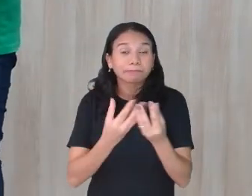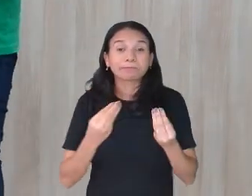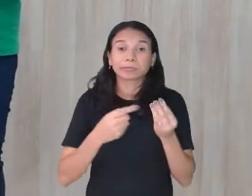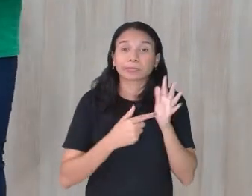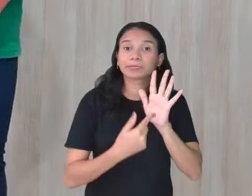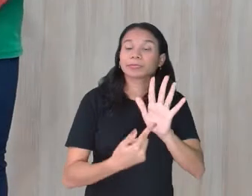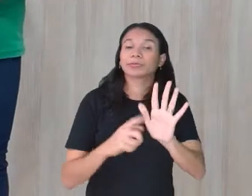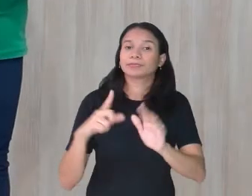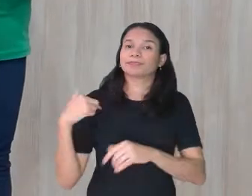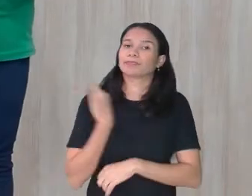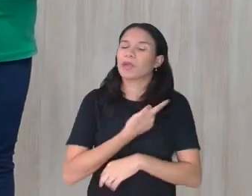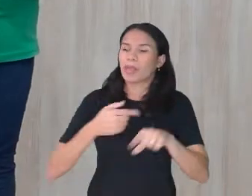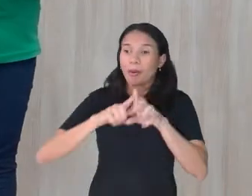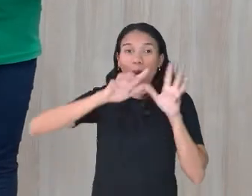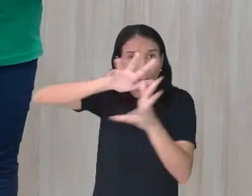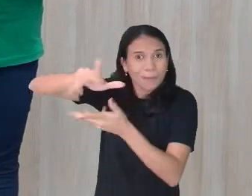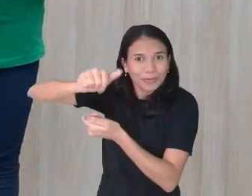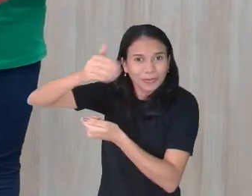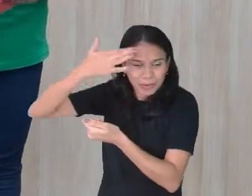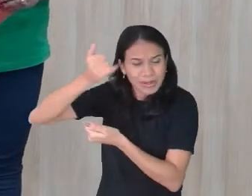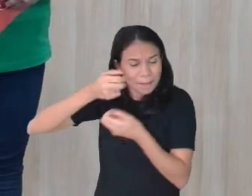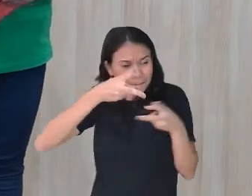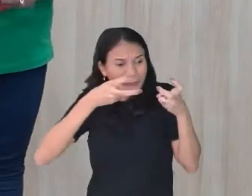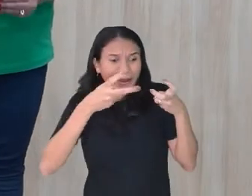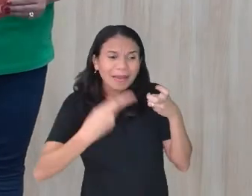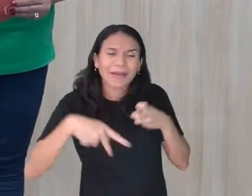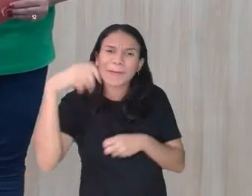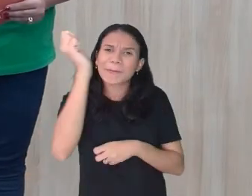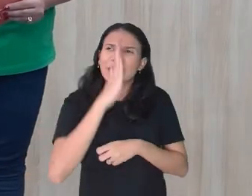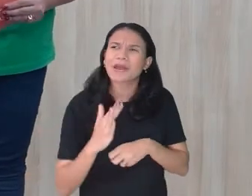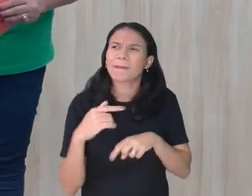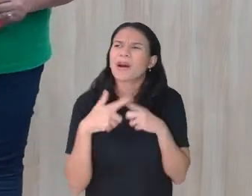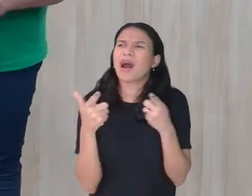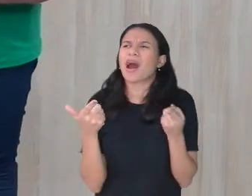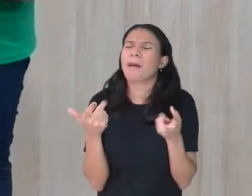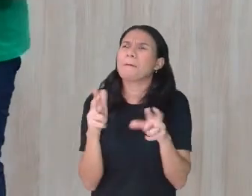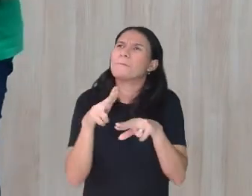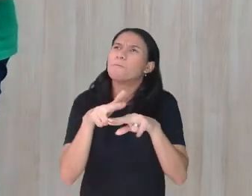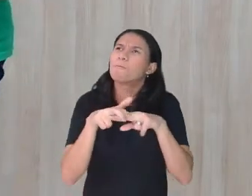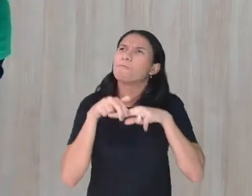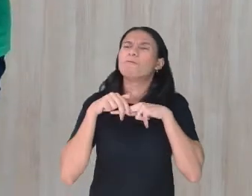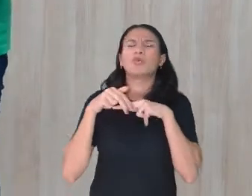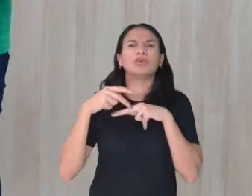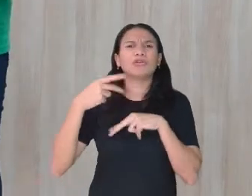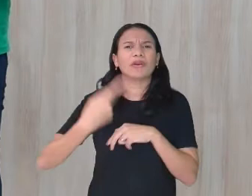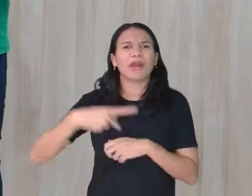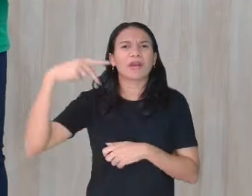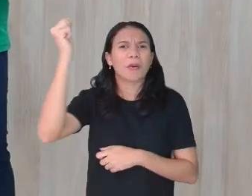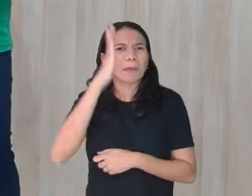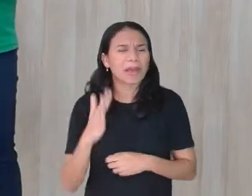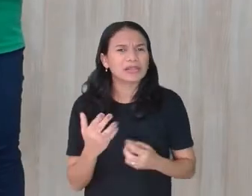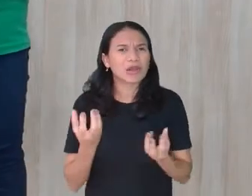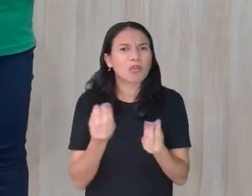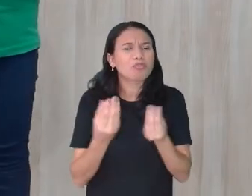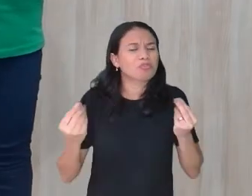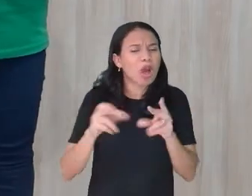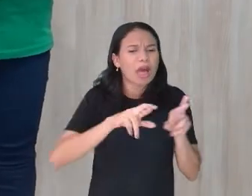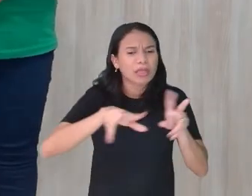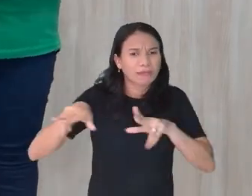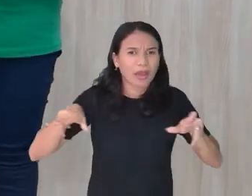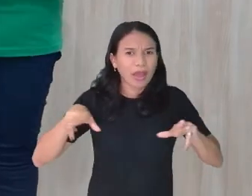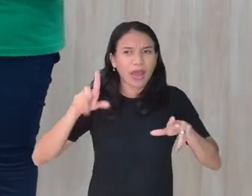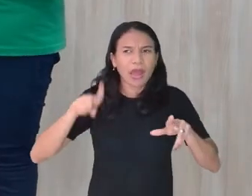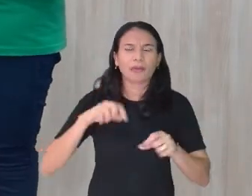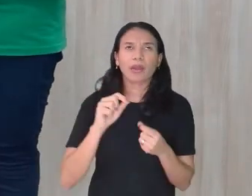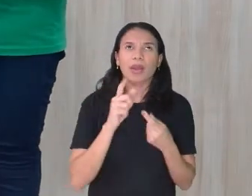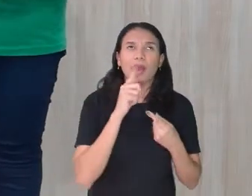citado por nós e pelo mundo inteiro. Então, por que será que o nosso país tem essa vantagem? Então, é devido às águas, é